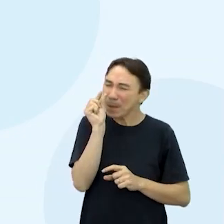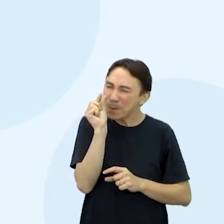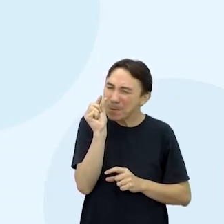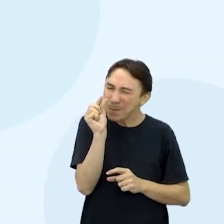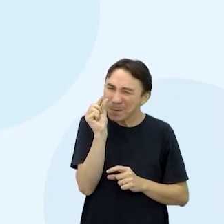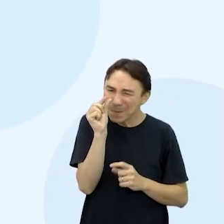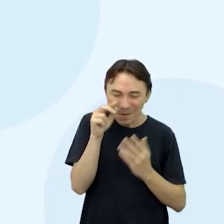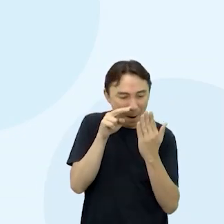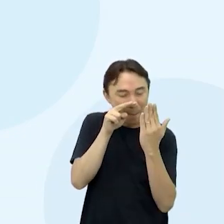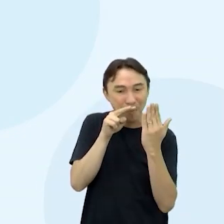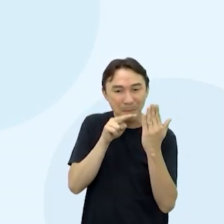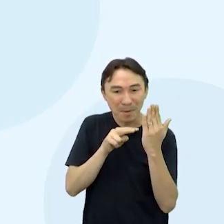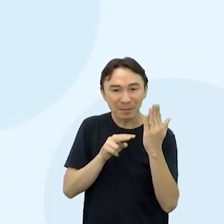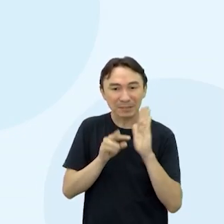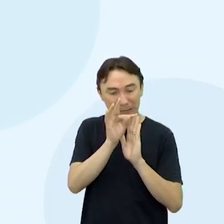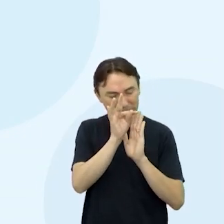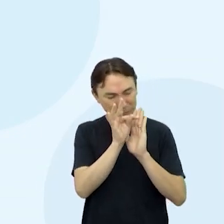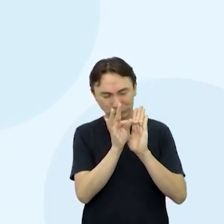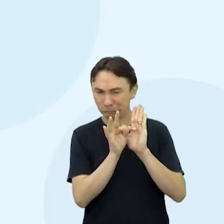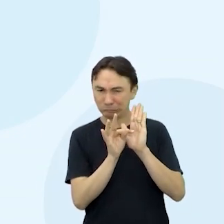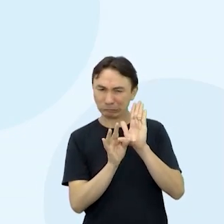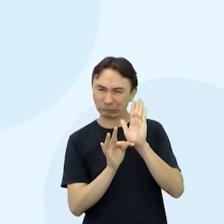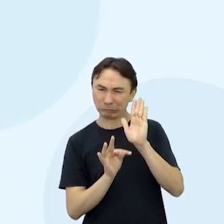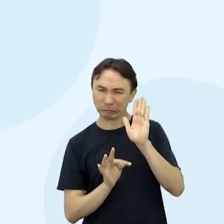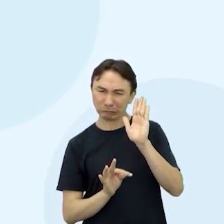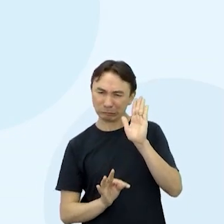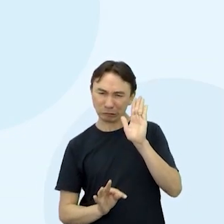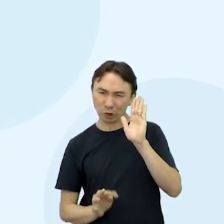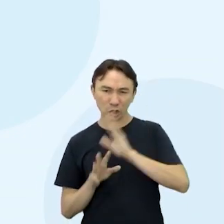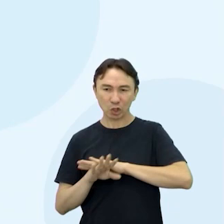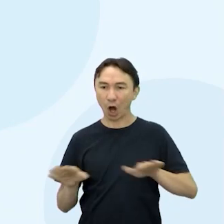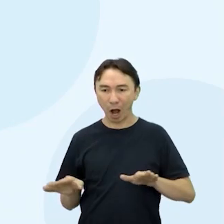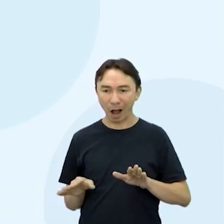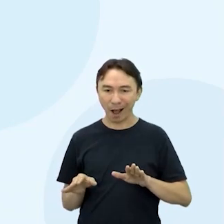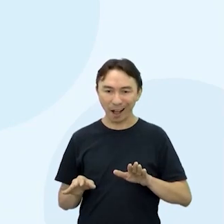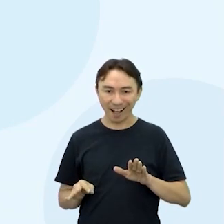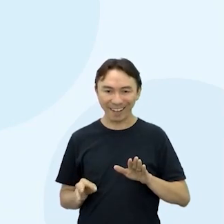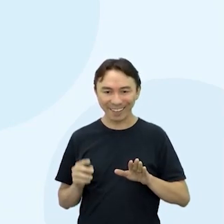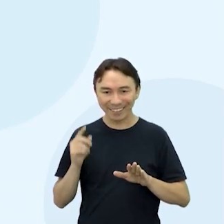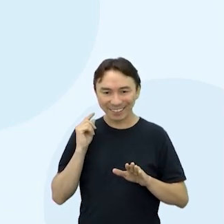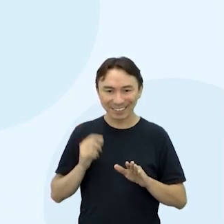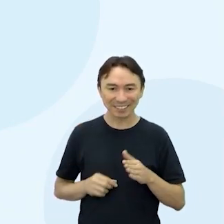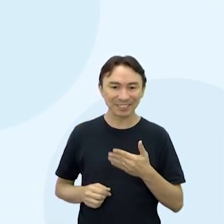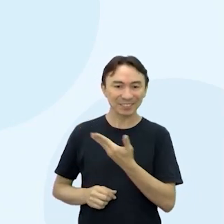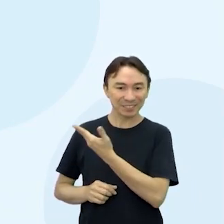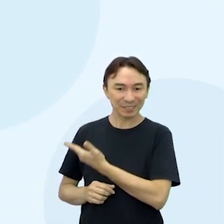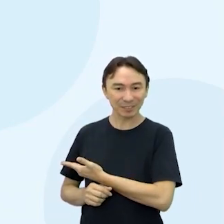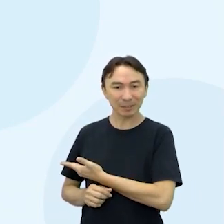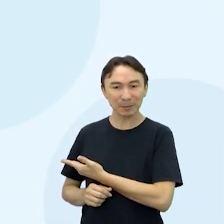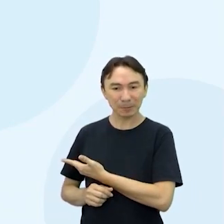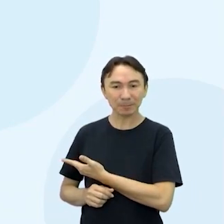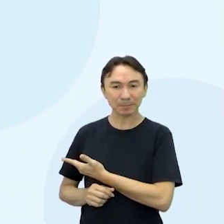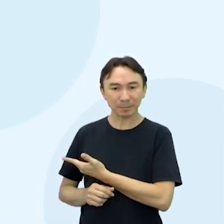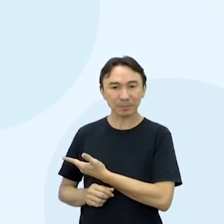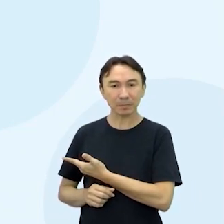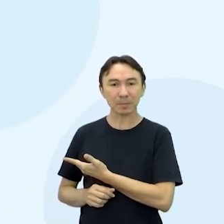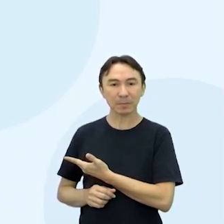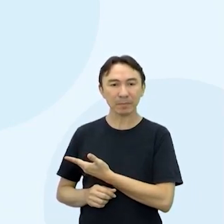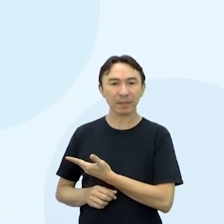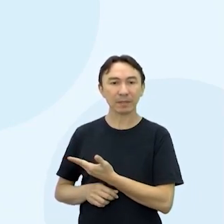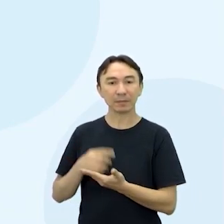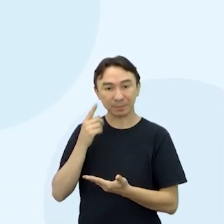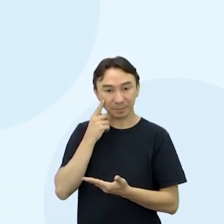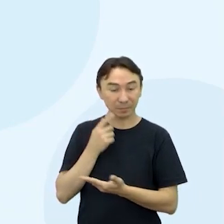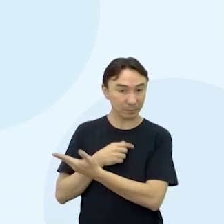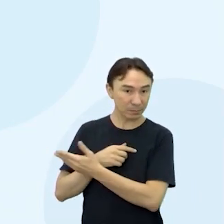pode ver como o texto, ele é predominante o texto. Aqui É uma notícia importante, olha só. The old Prime